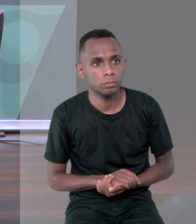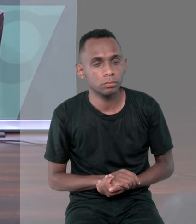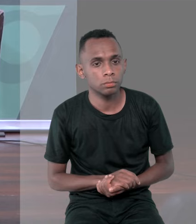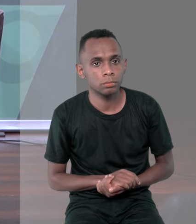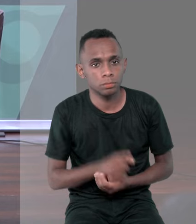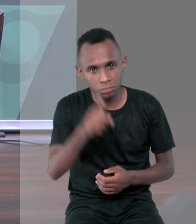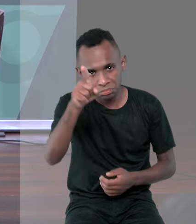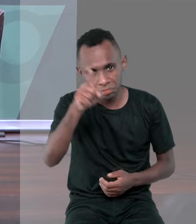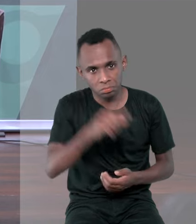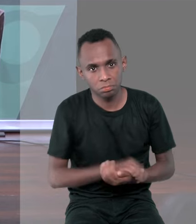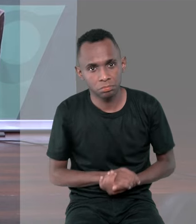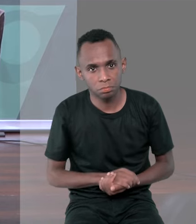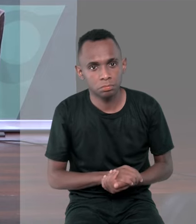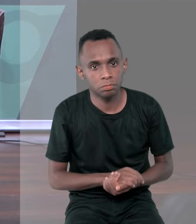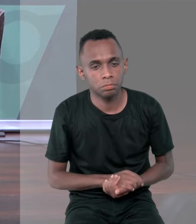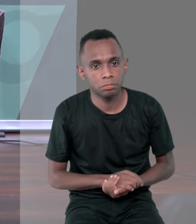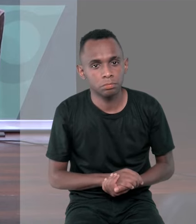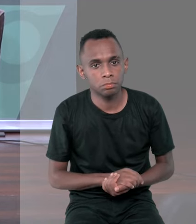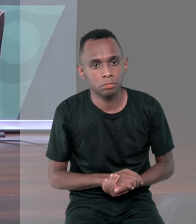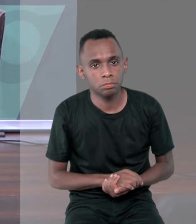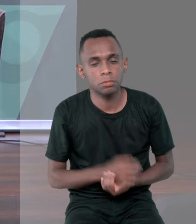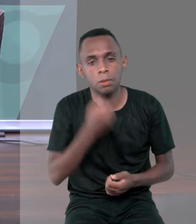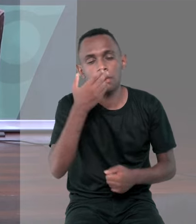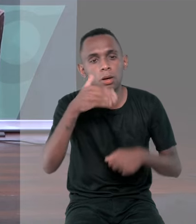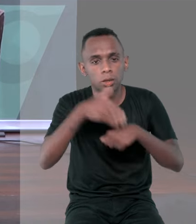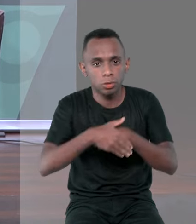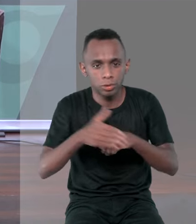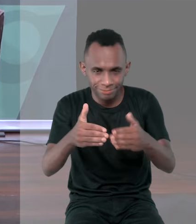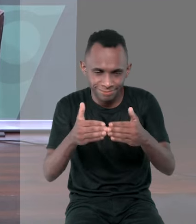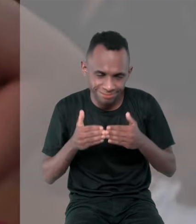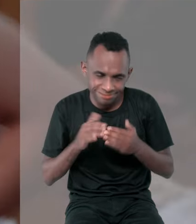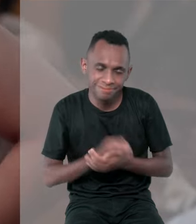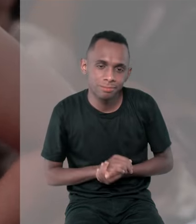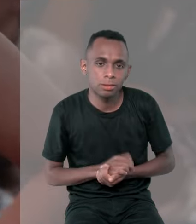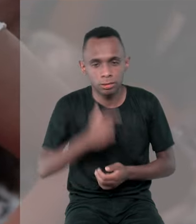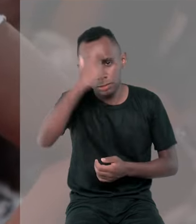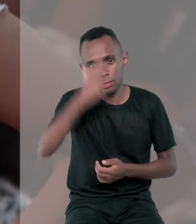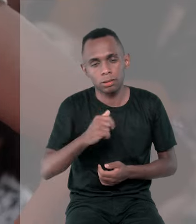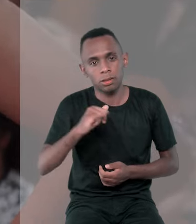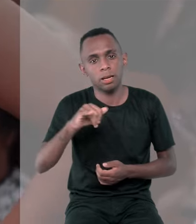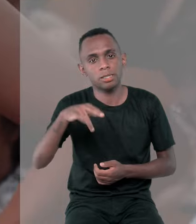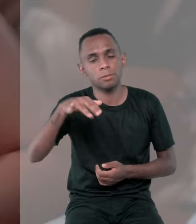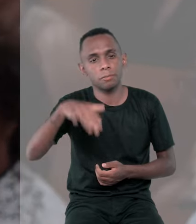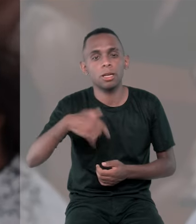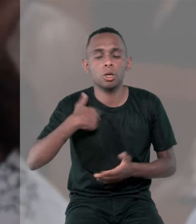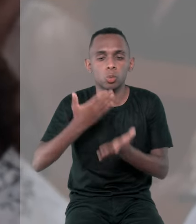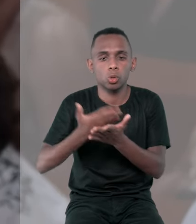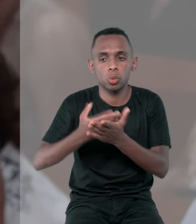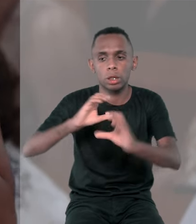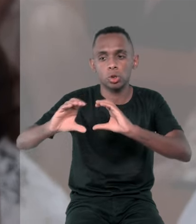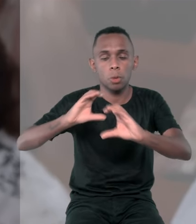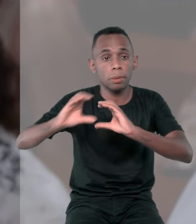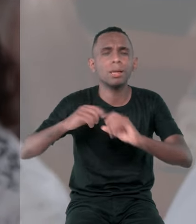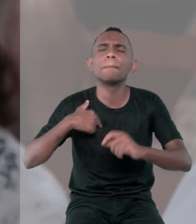ele, lá, isso. Uma espectadora faz uma pergunta no microfone. Meu nome é Yasmin, eu sou estudante de comunicação.